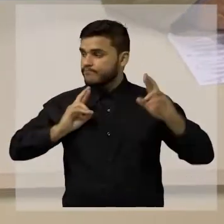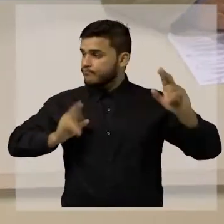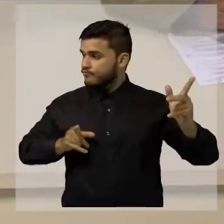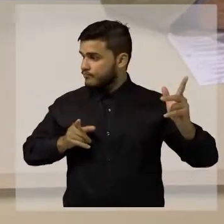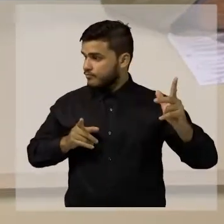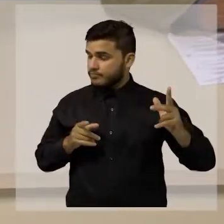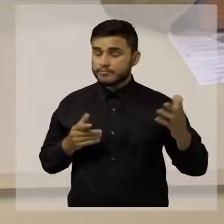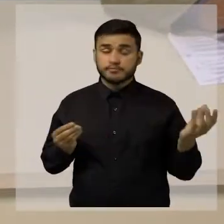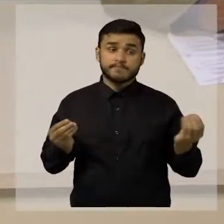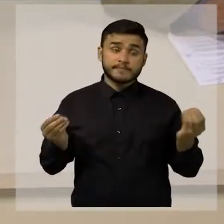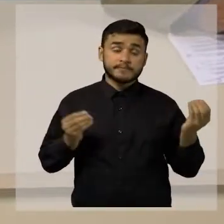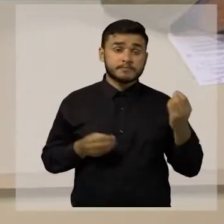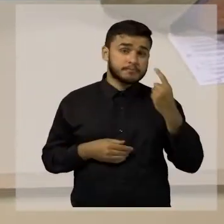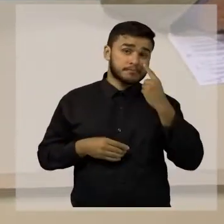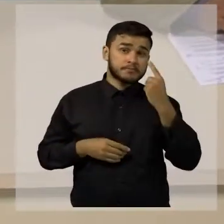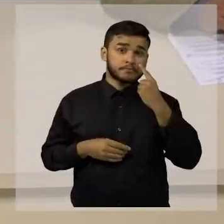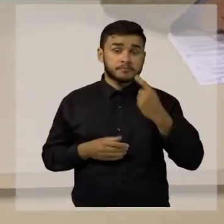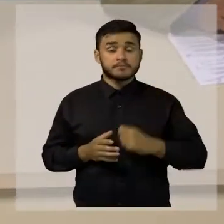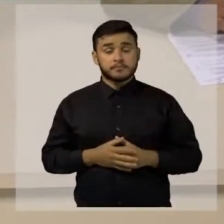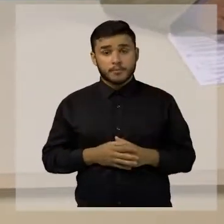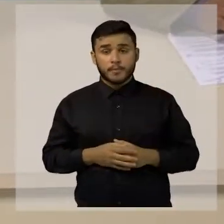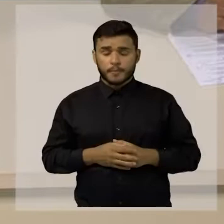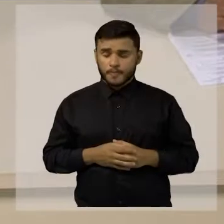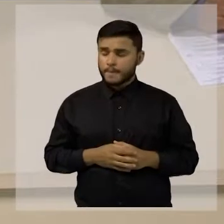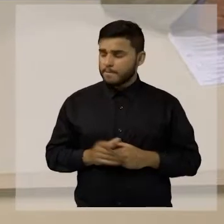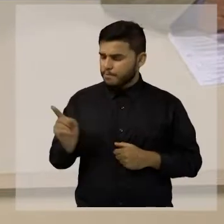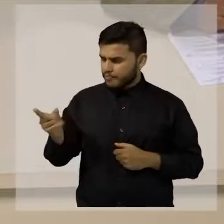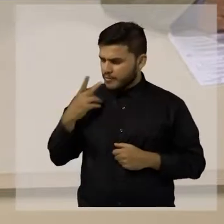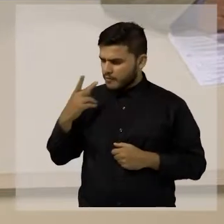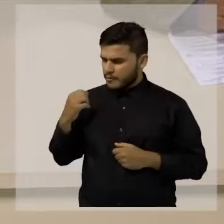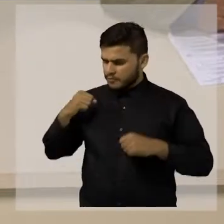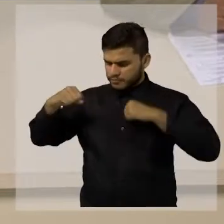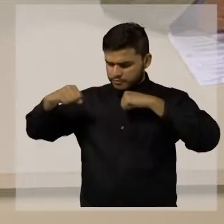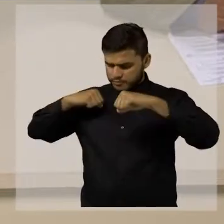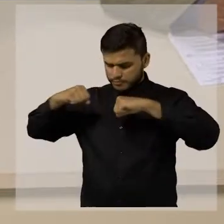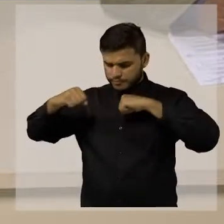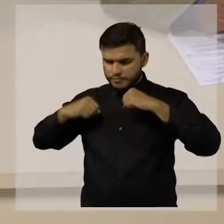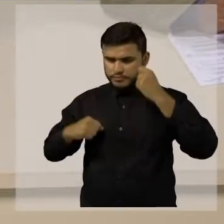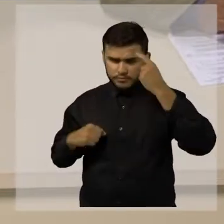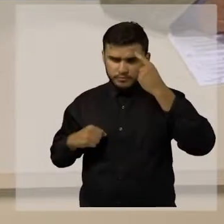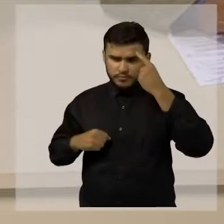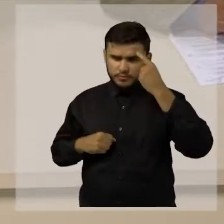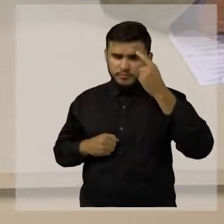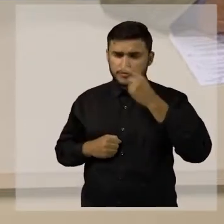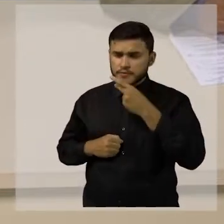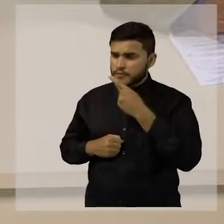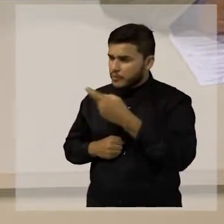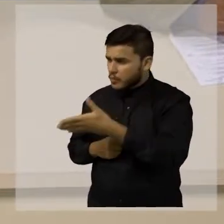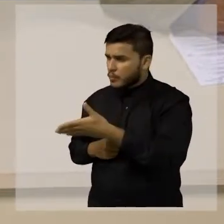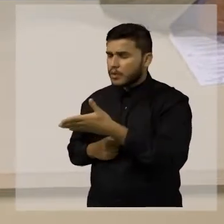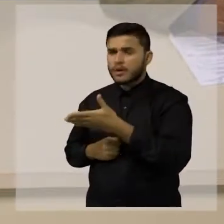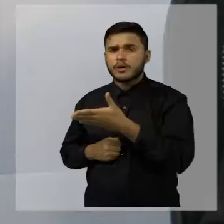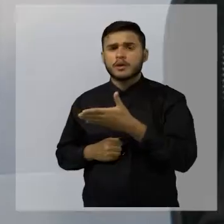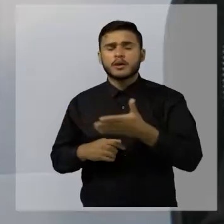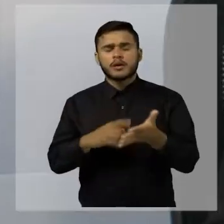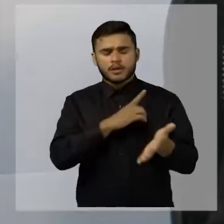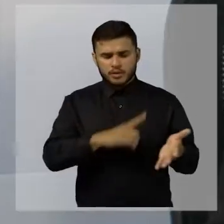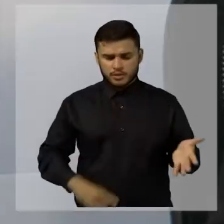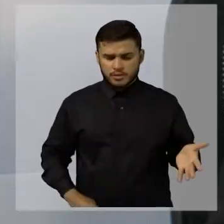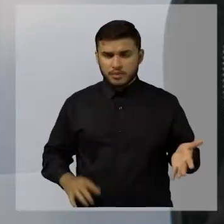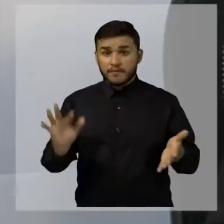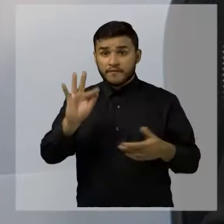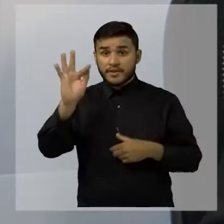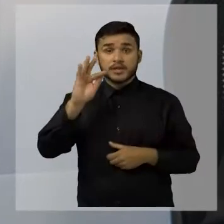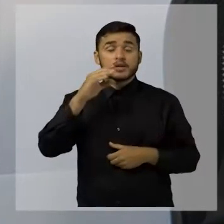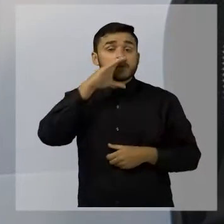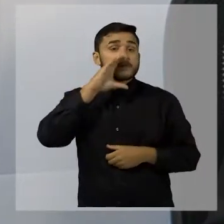outro lado, eu tinha debatido com você, eu não tenho a menor dúvida, a figura do deputado federal Célio Studat, presidente